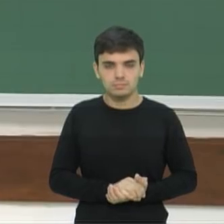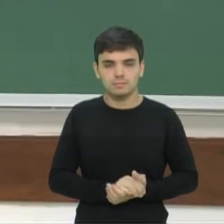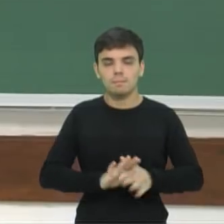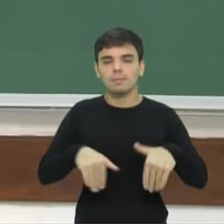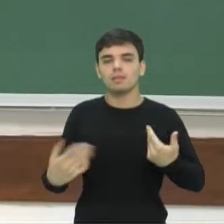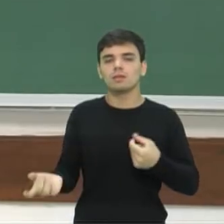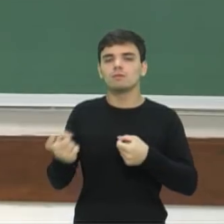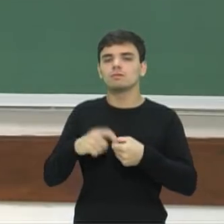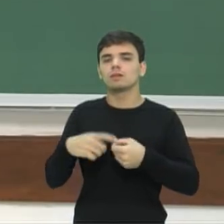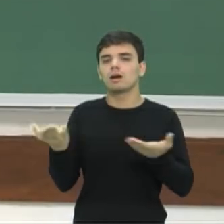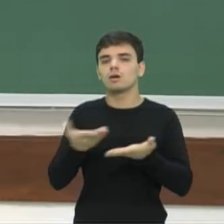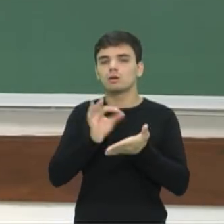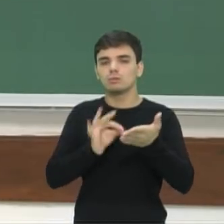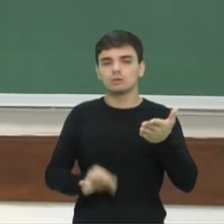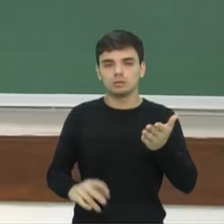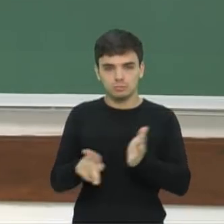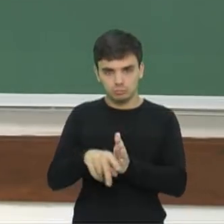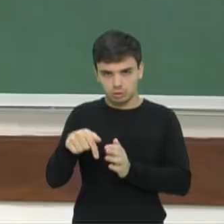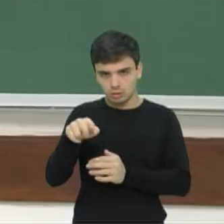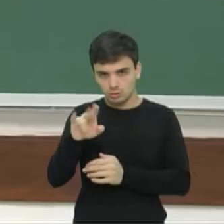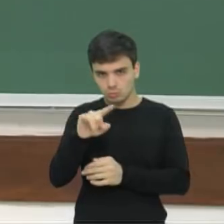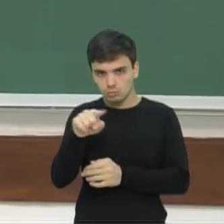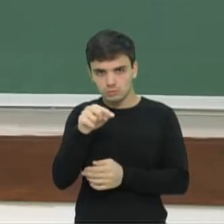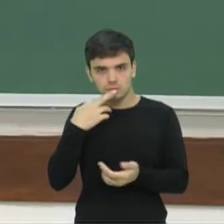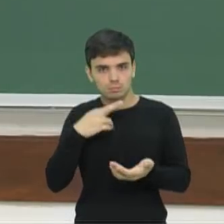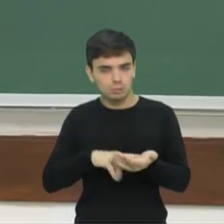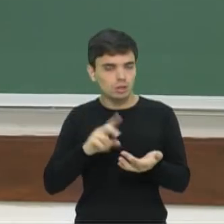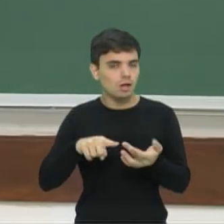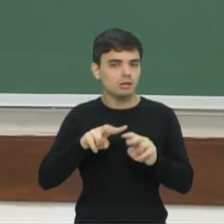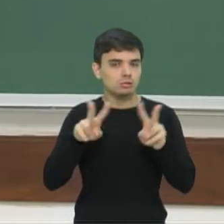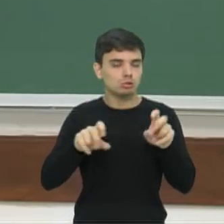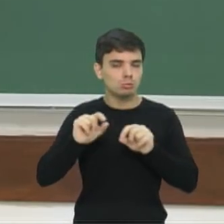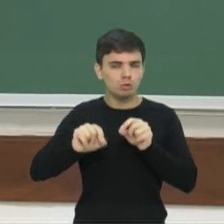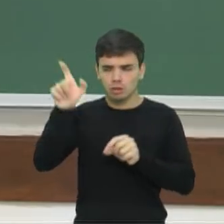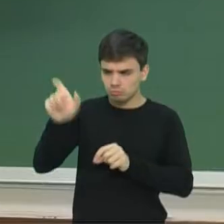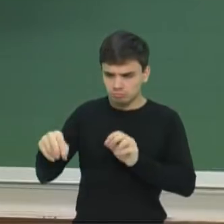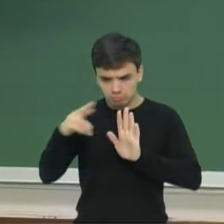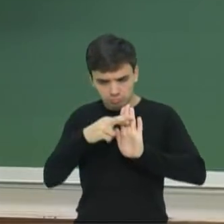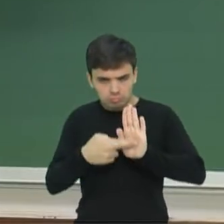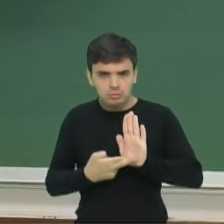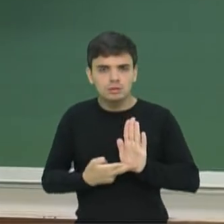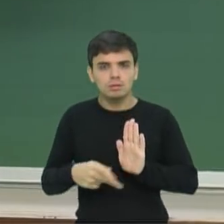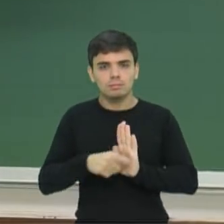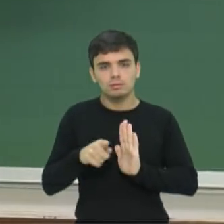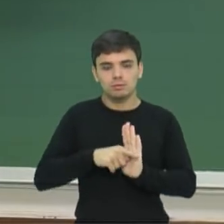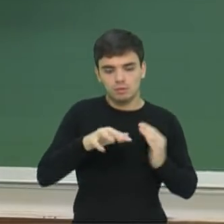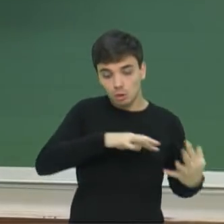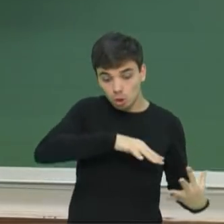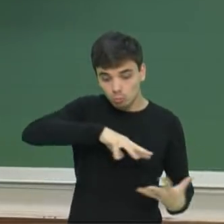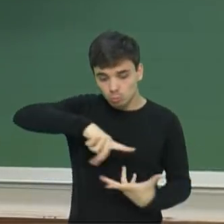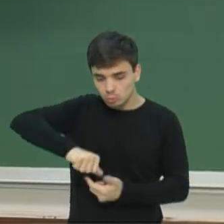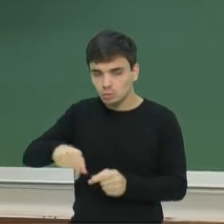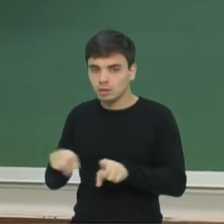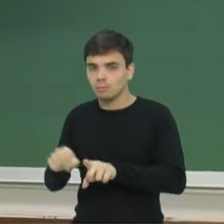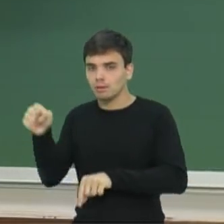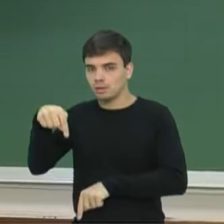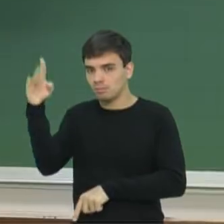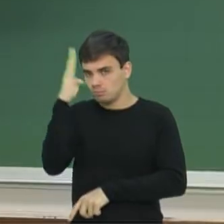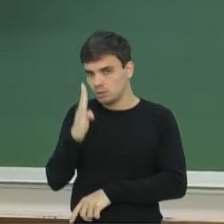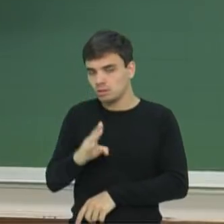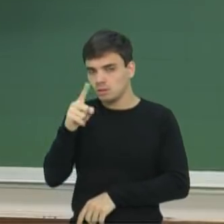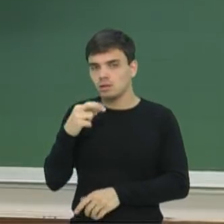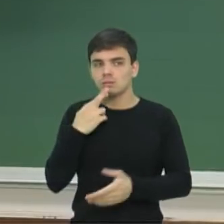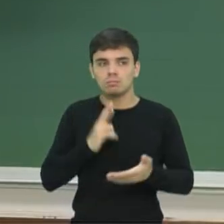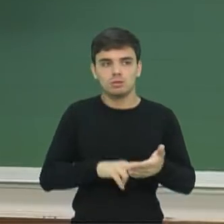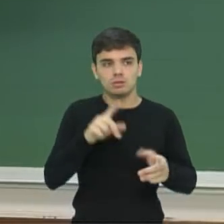Voltando então, galera, com a correção do quiz que tinha ficado aqui para vocês, que são as entidades que regulamentam o judô nível mundial e no Brasil. Resposta